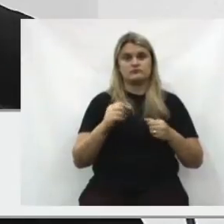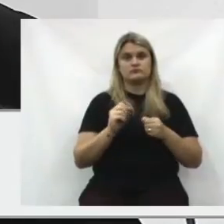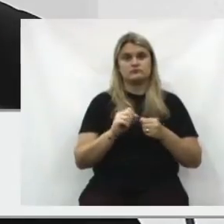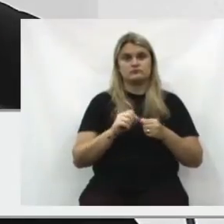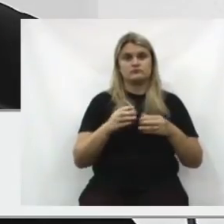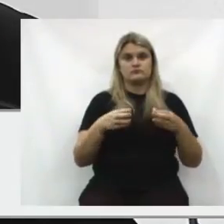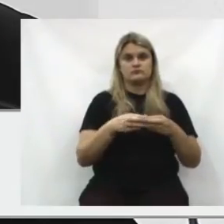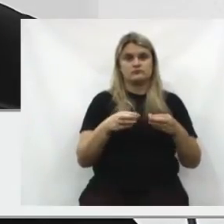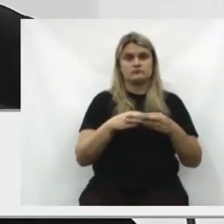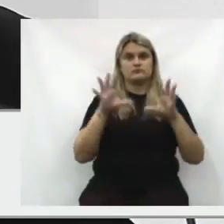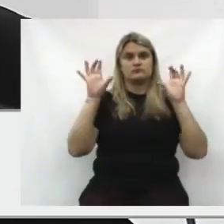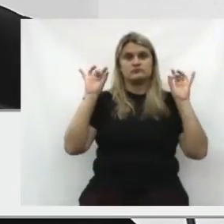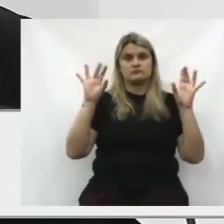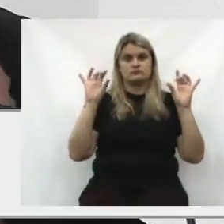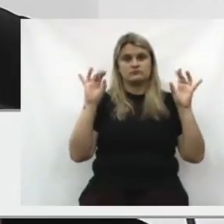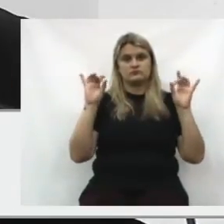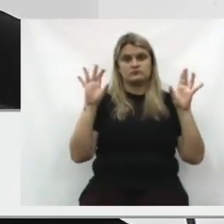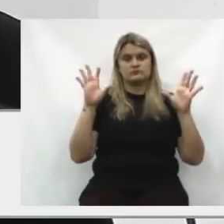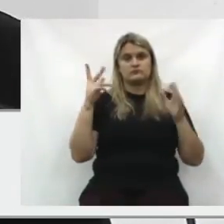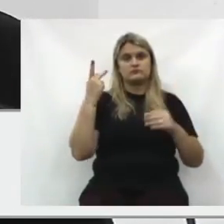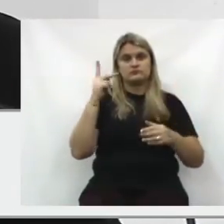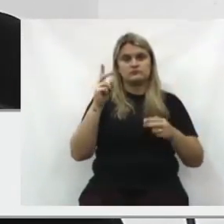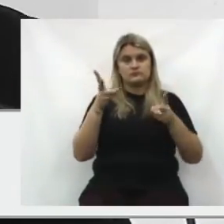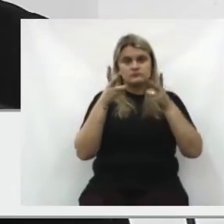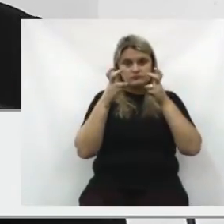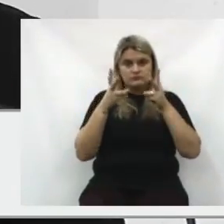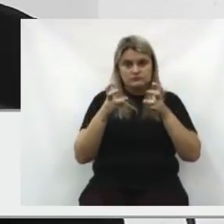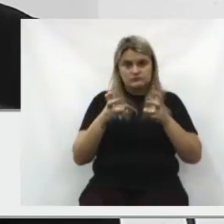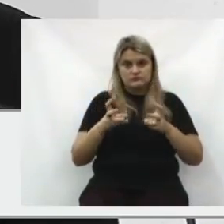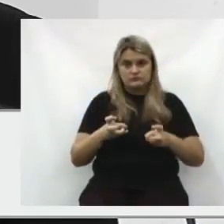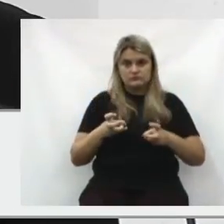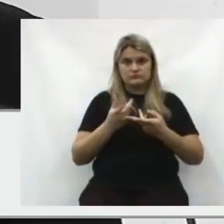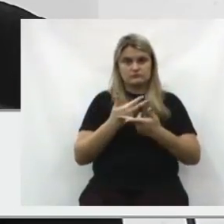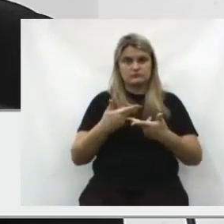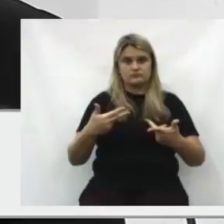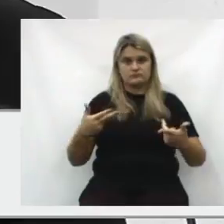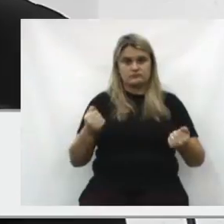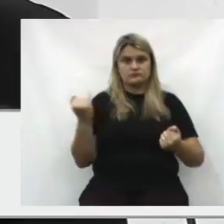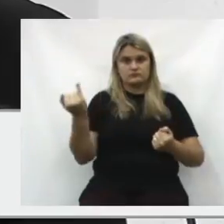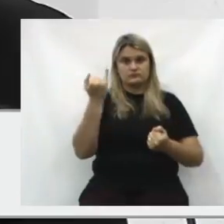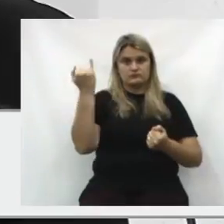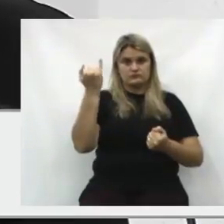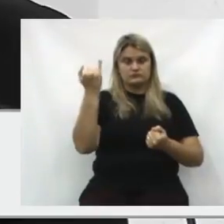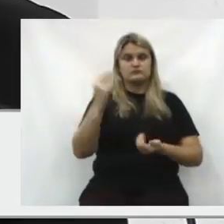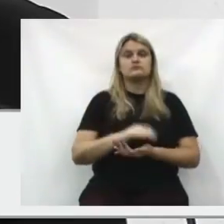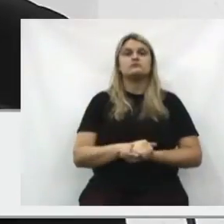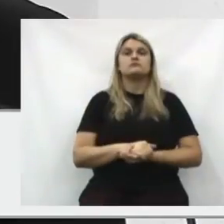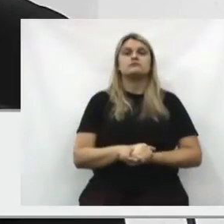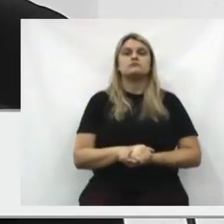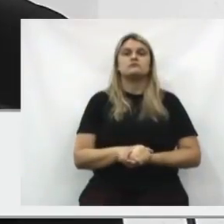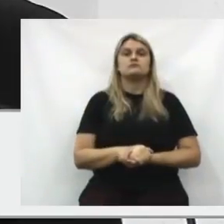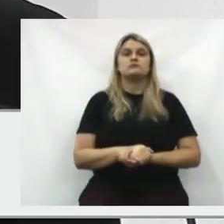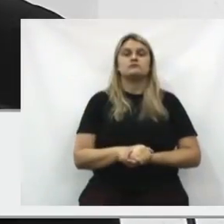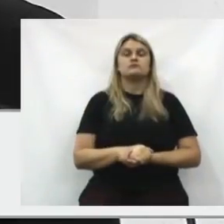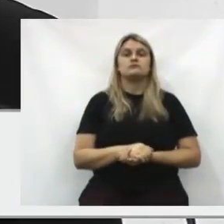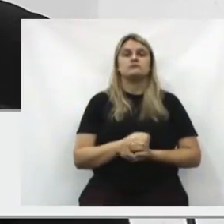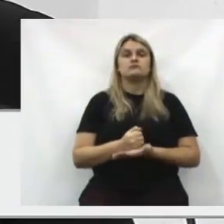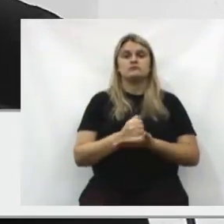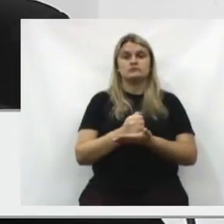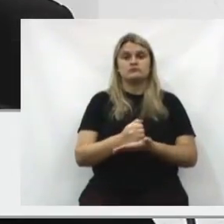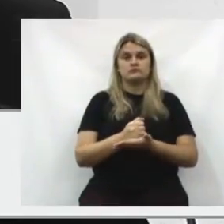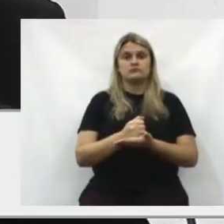estar criando uma comissão especial para estar verificando esta